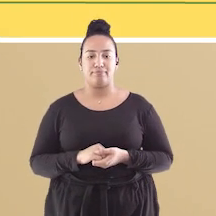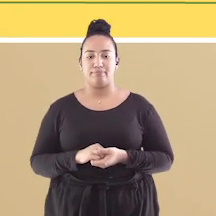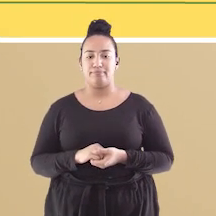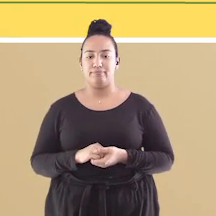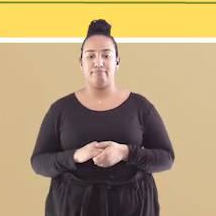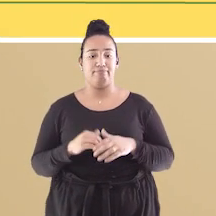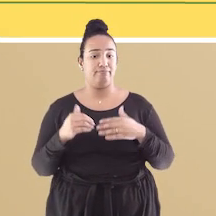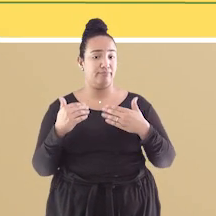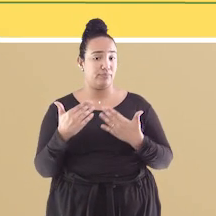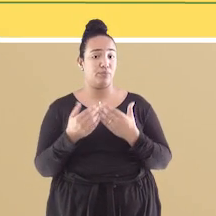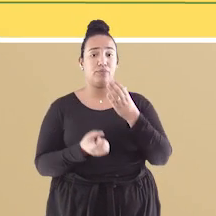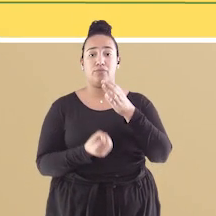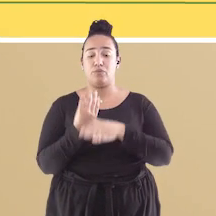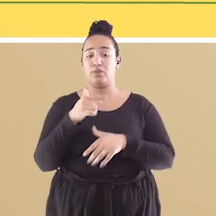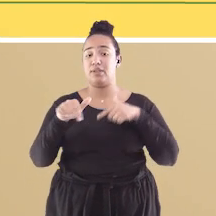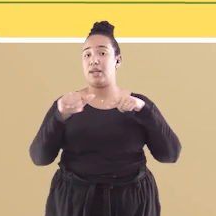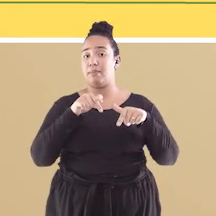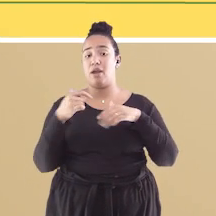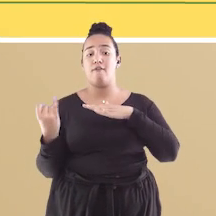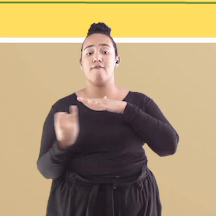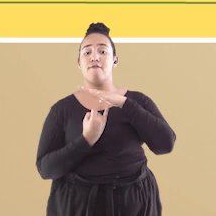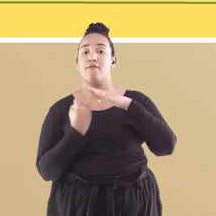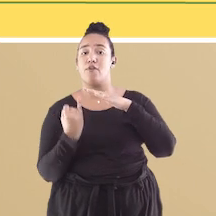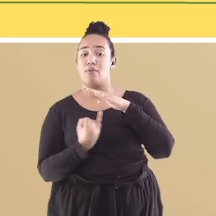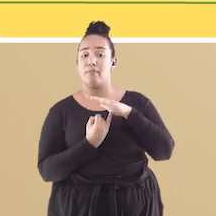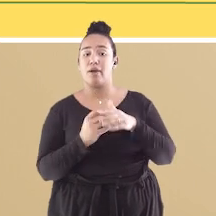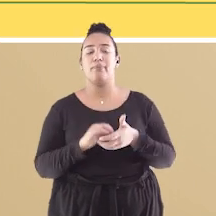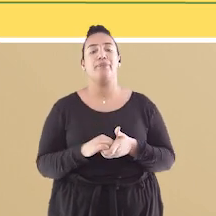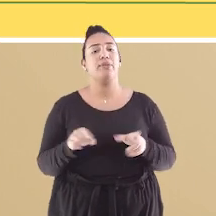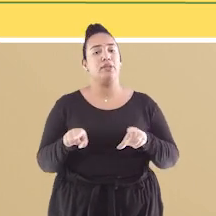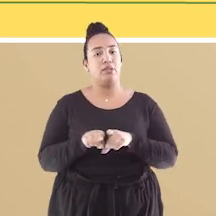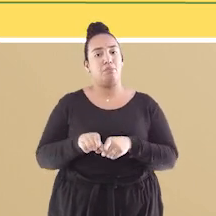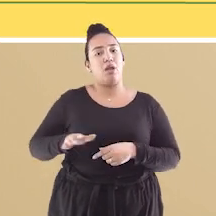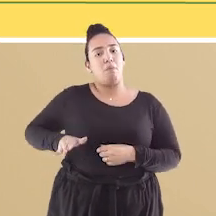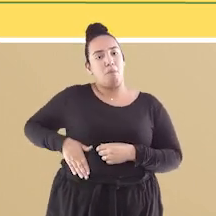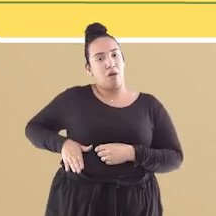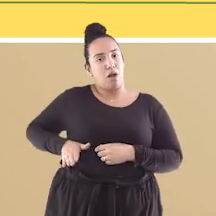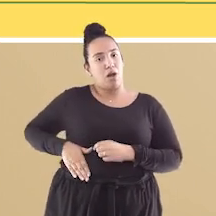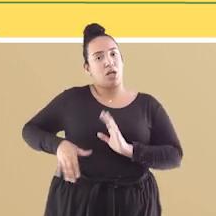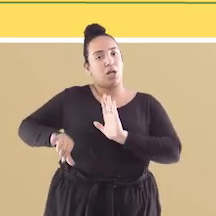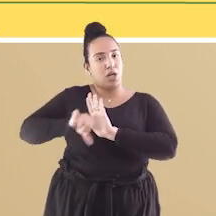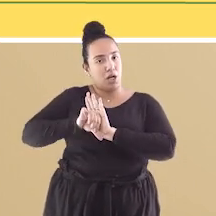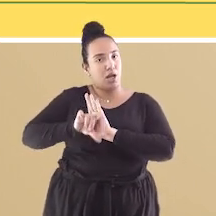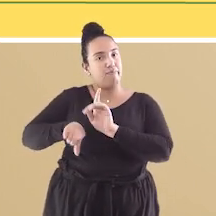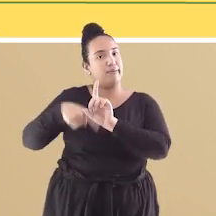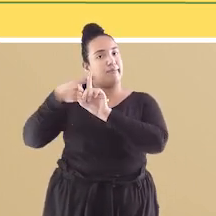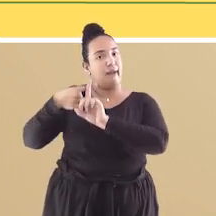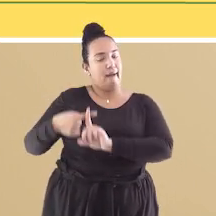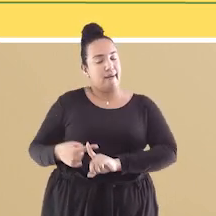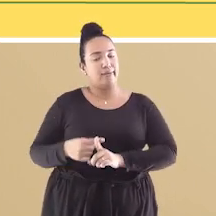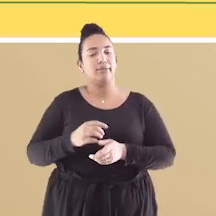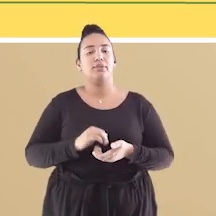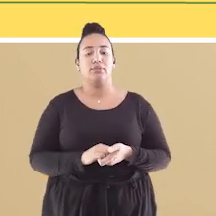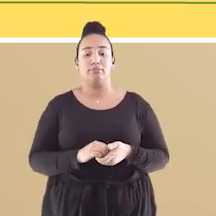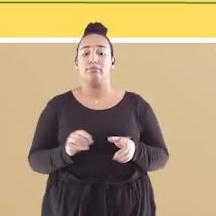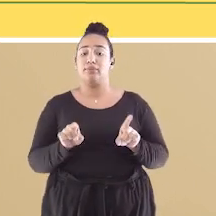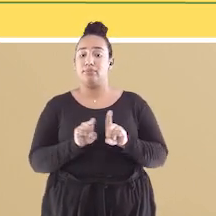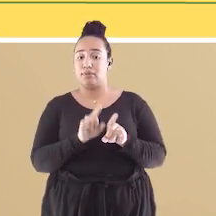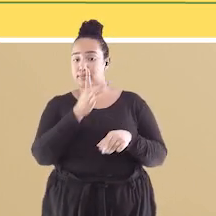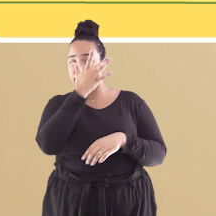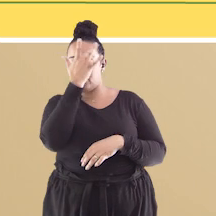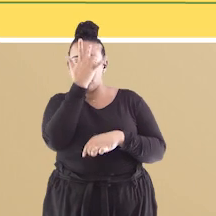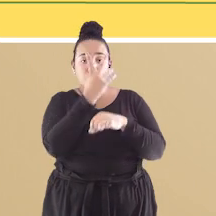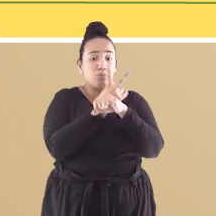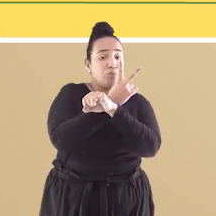Trabalhos informais foram surgindo, a criminalidade foi se intensificando e os indivíduos foram